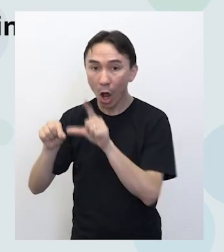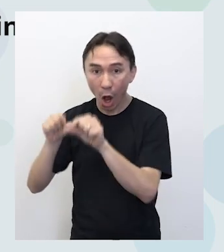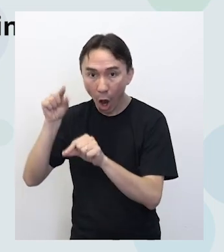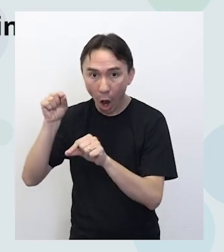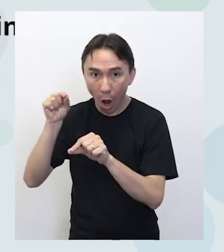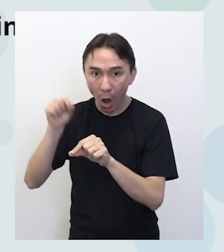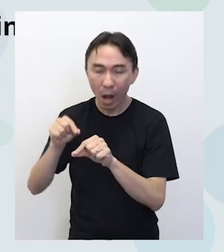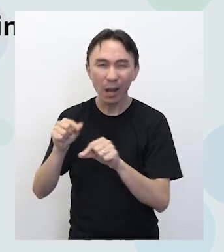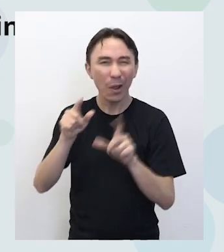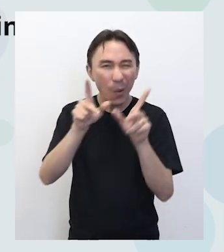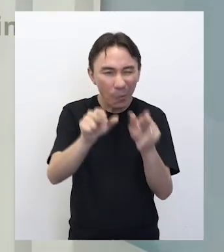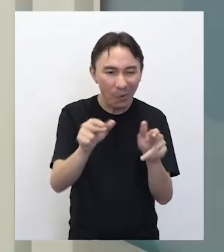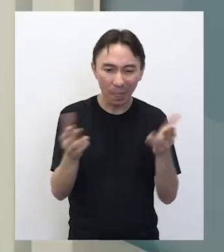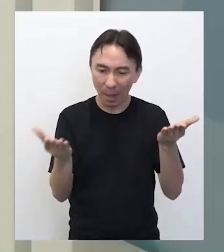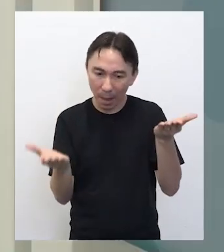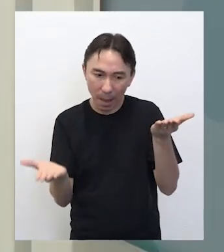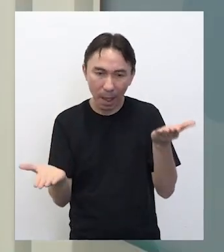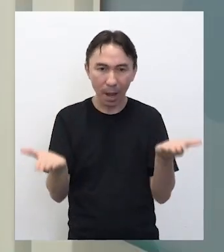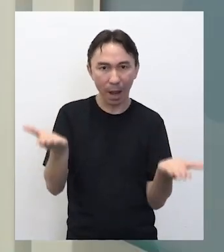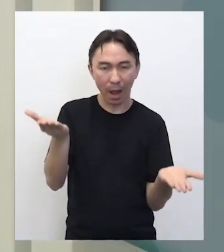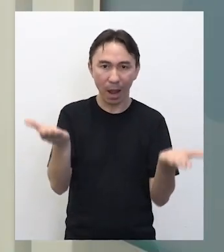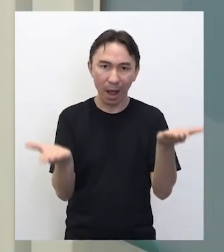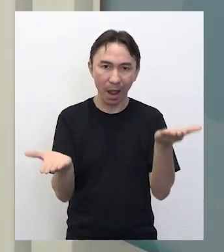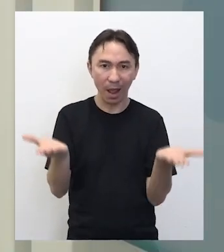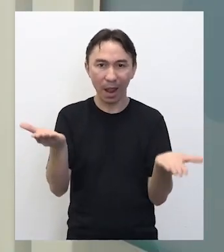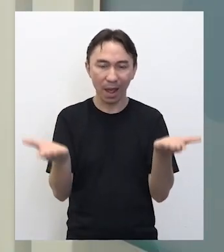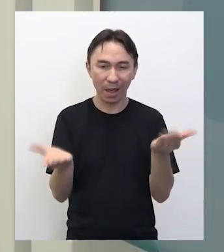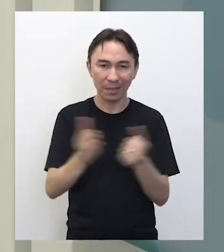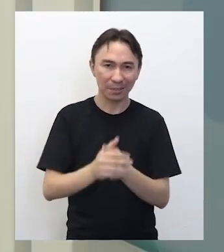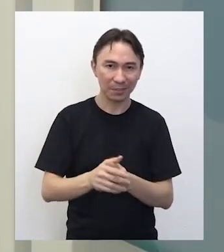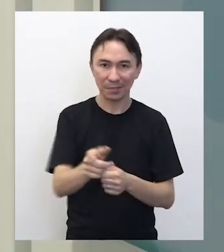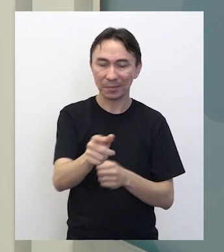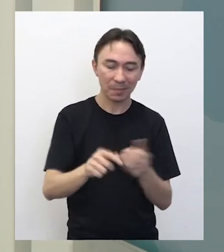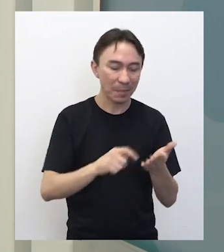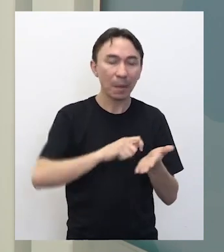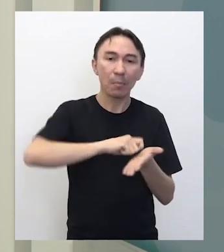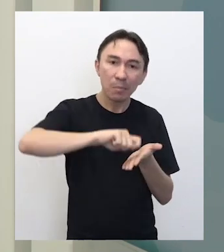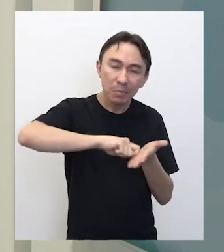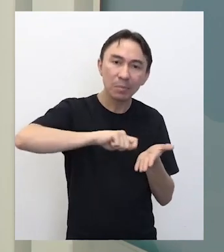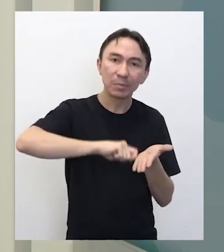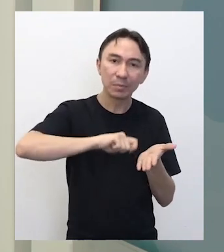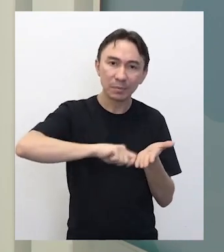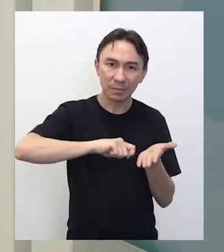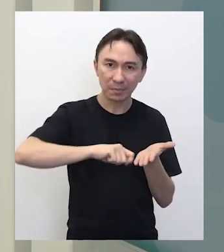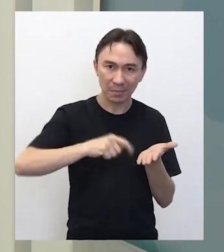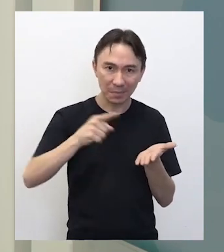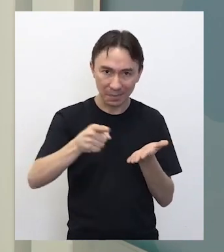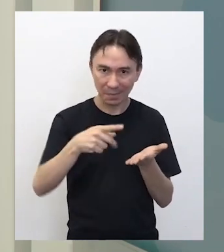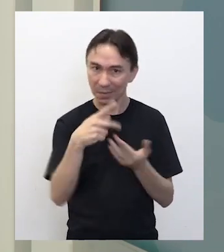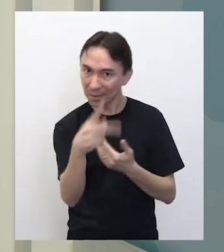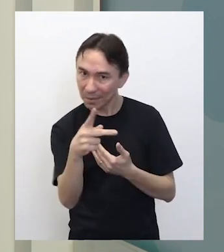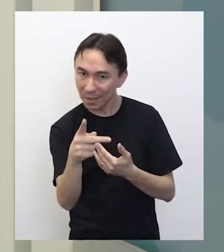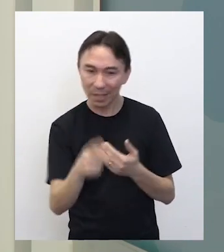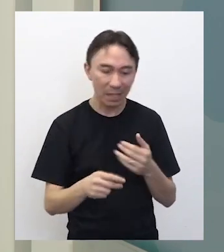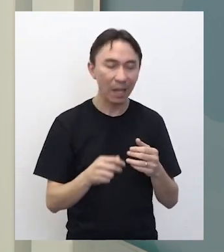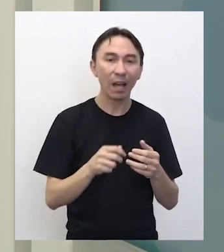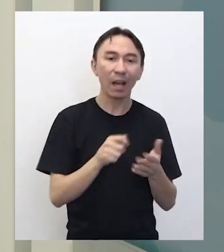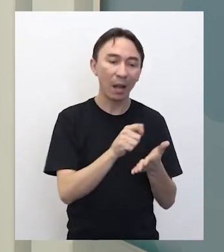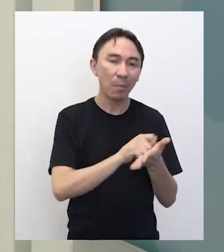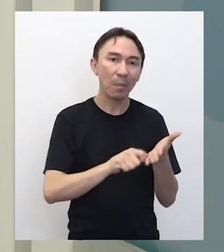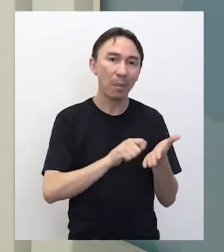já separem aí o caderno, uma folha, a caneta e o lápis para fazer as devidas